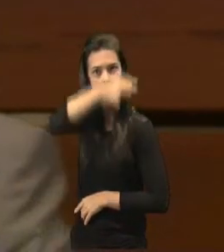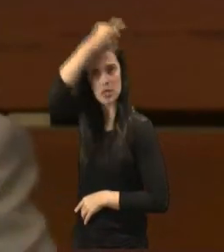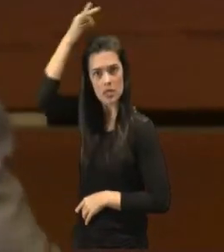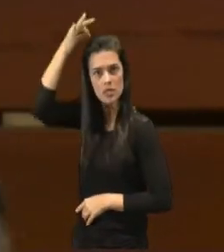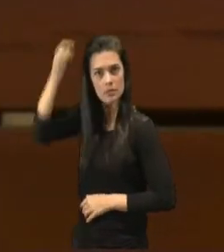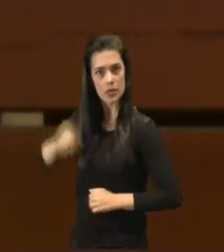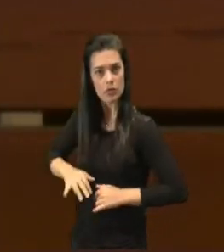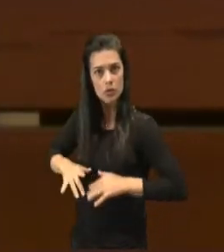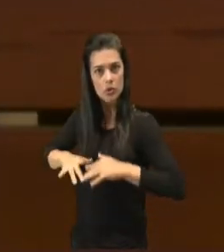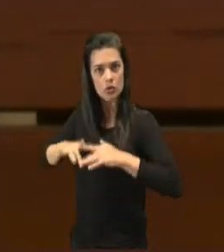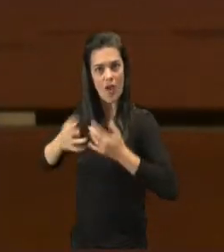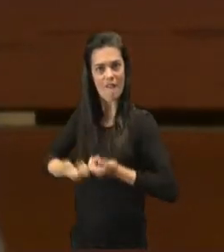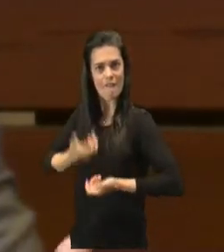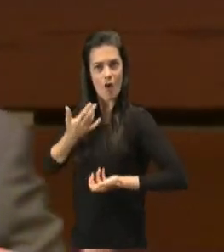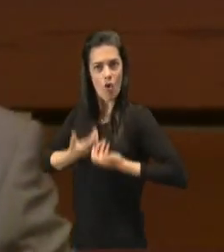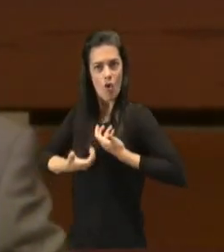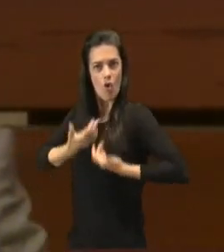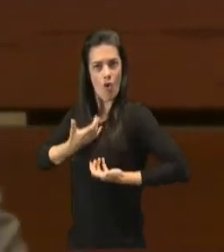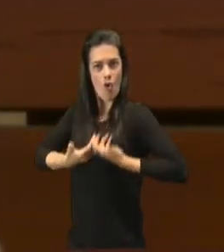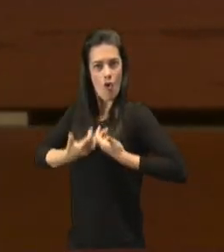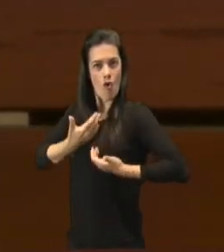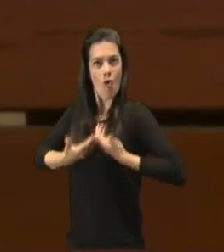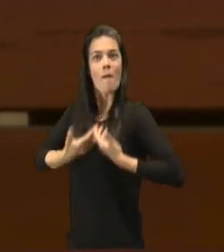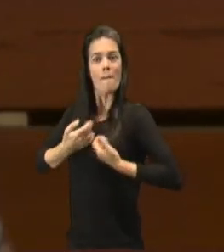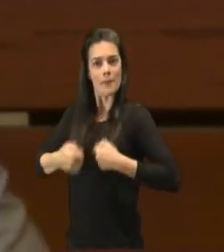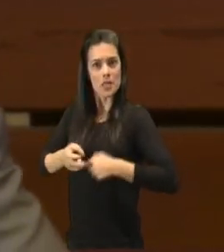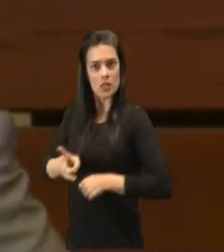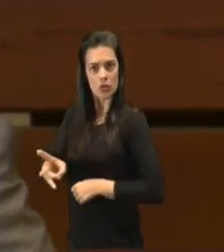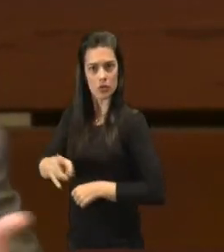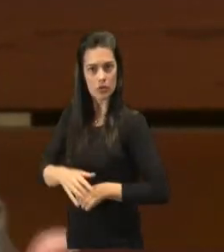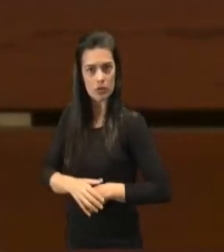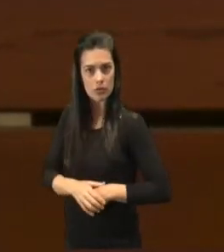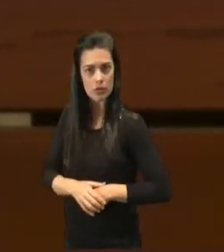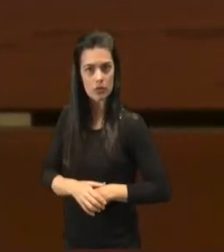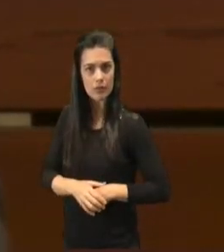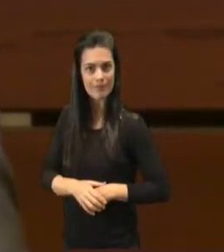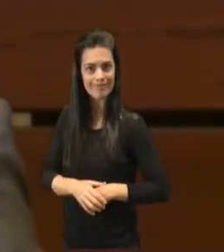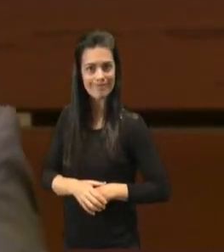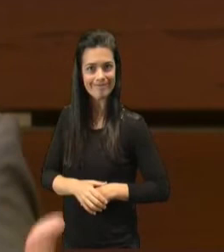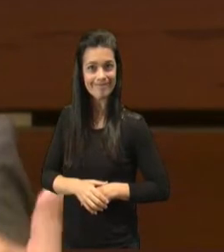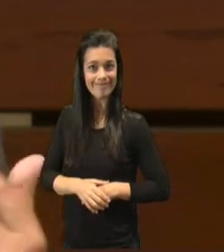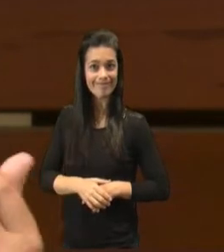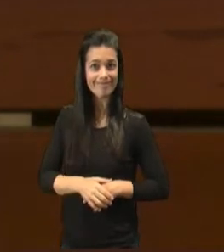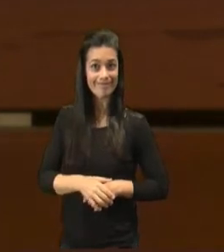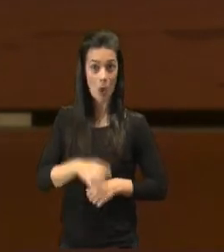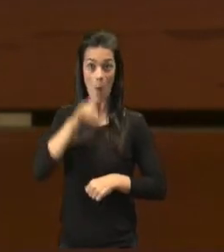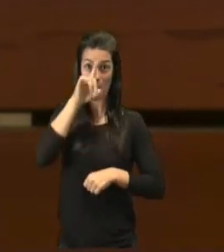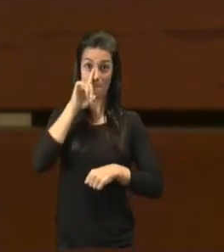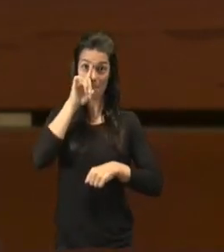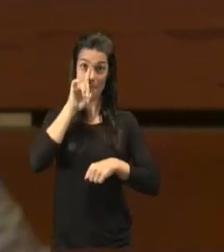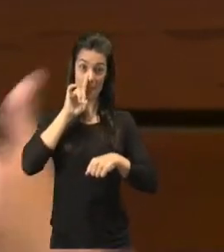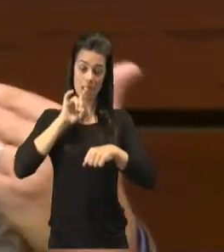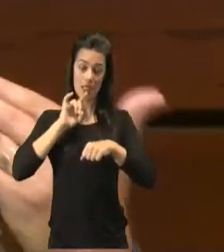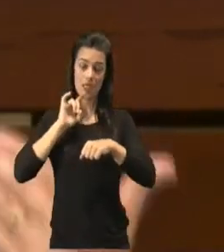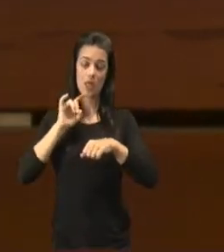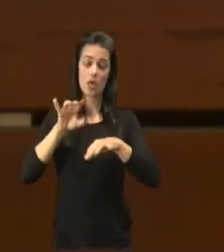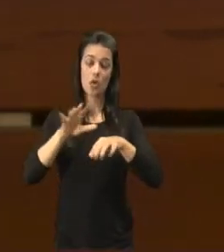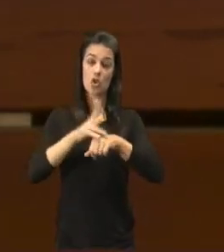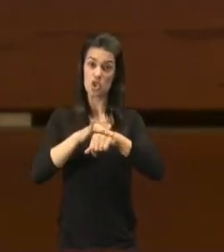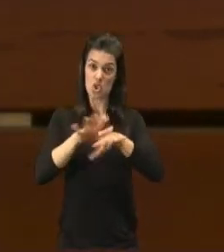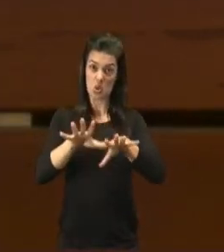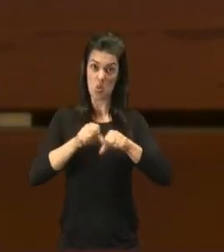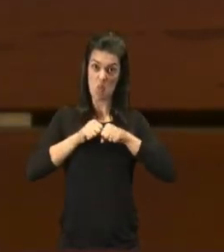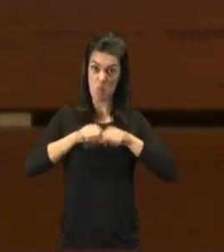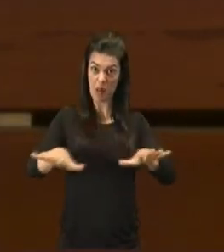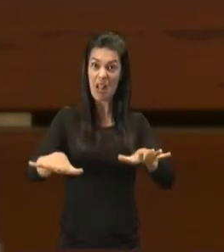na direção dos nossos filhos, porque nós corremos o risco de perder o nosso fervor, de perder a nossa fé. Eu não sei quem está por trás